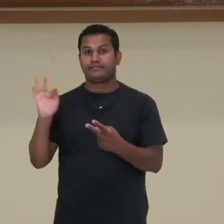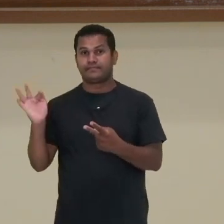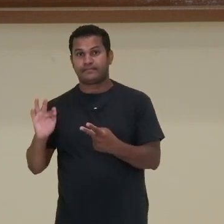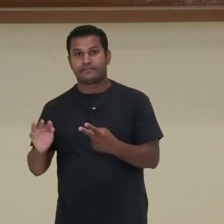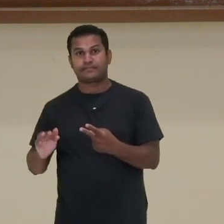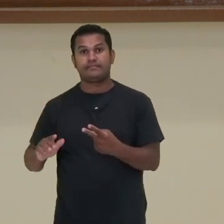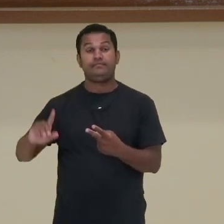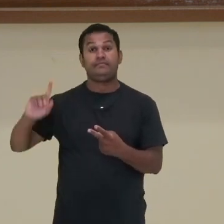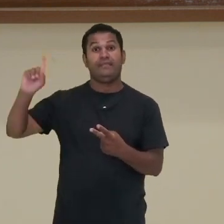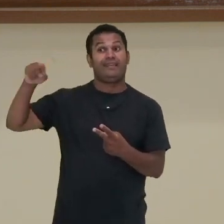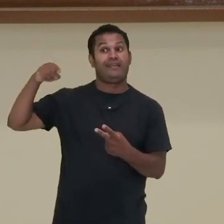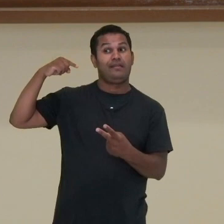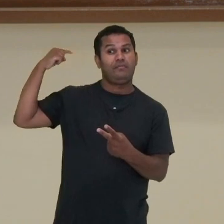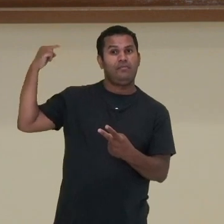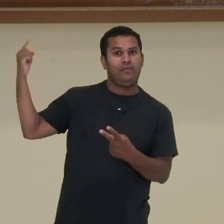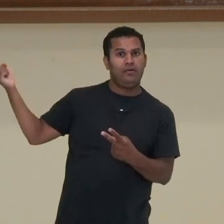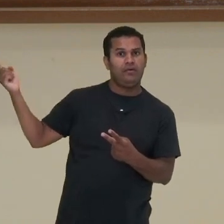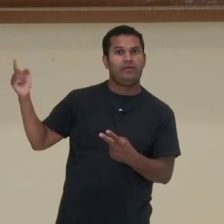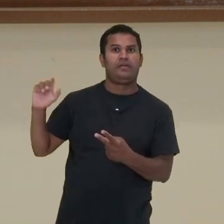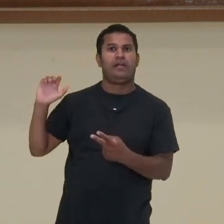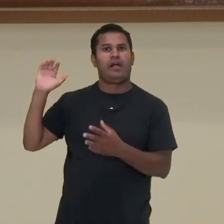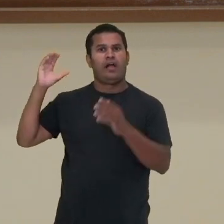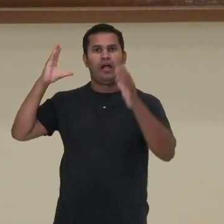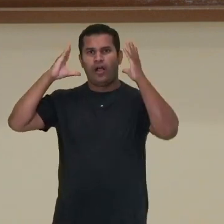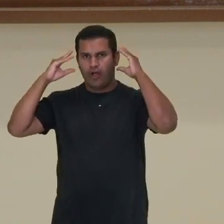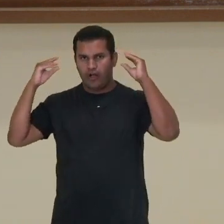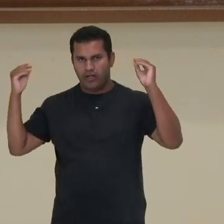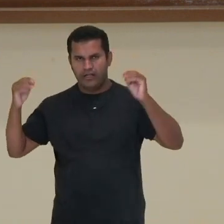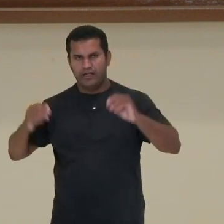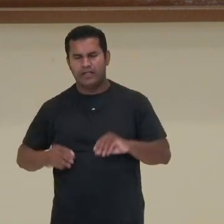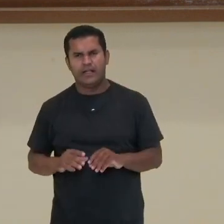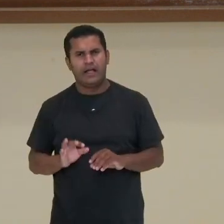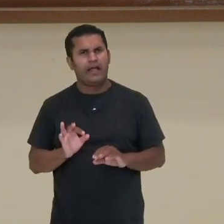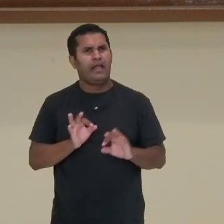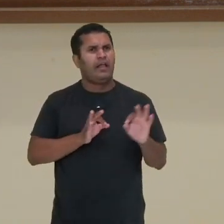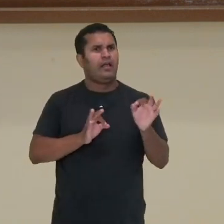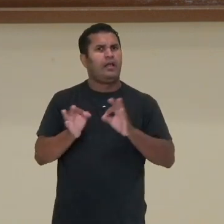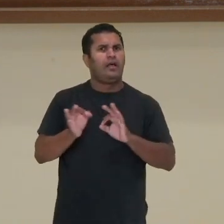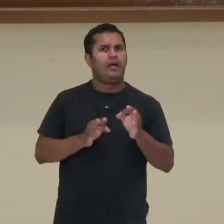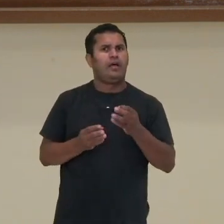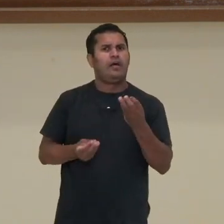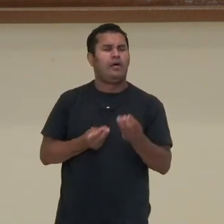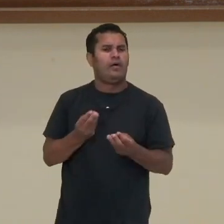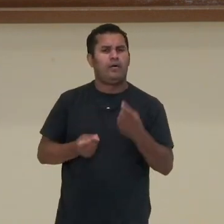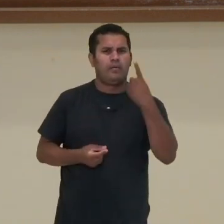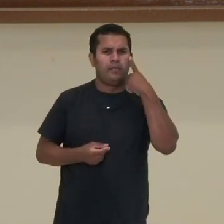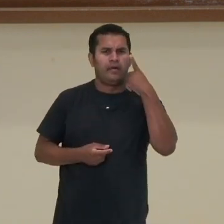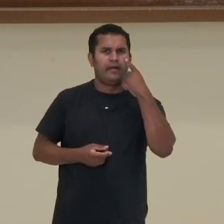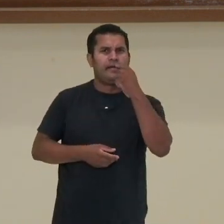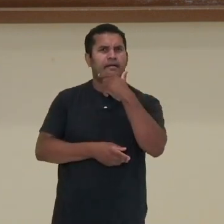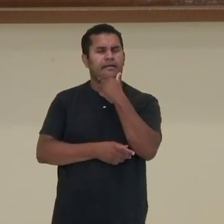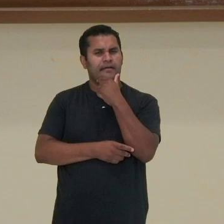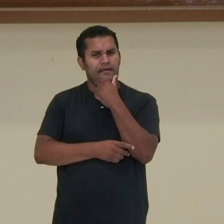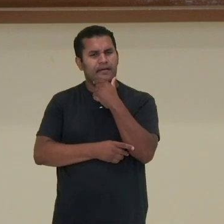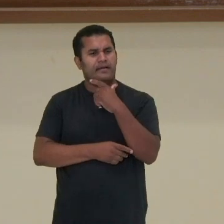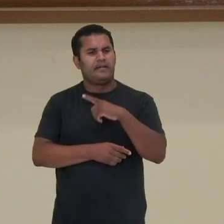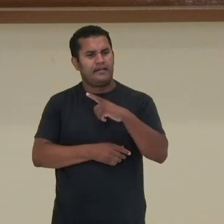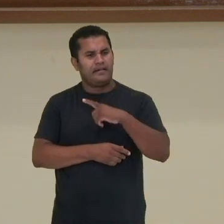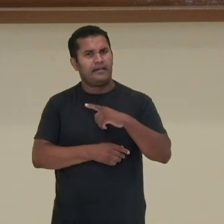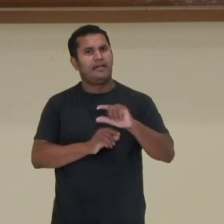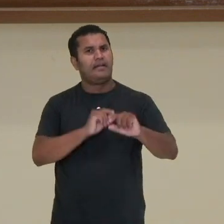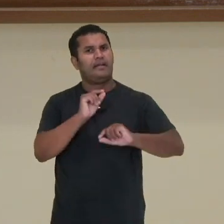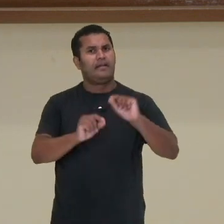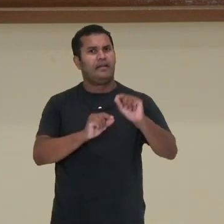territórios, mas junto com essas expedições e com as riquezas que eram transportadas, vai